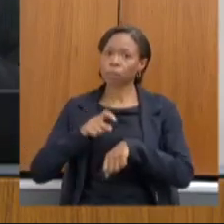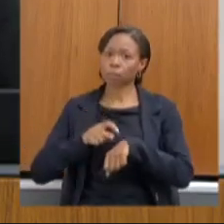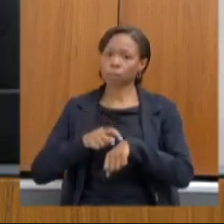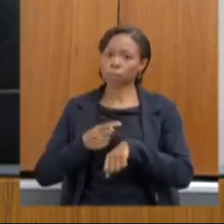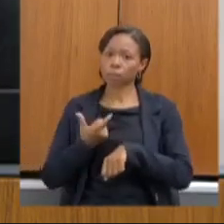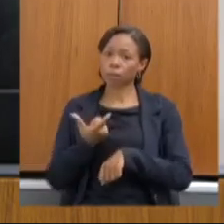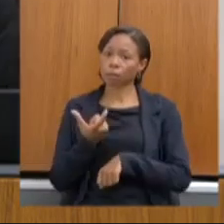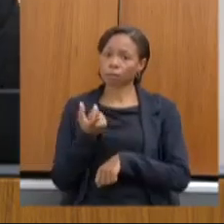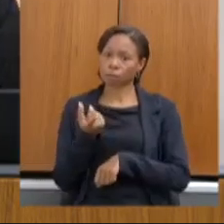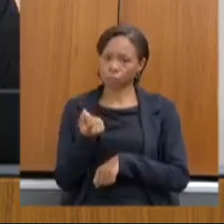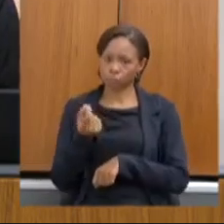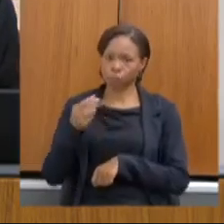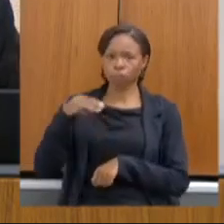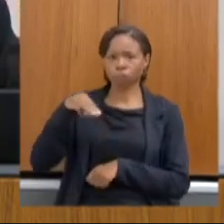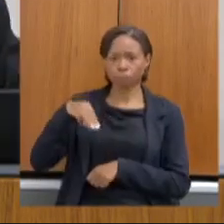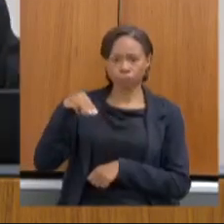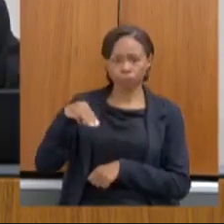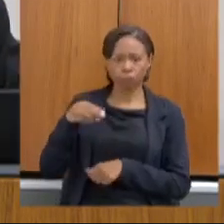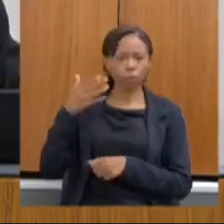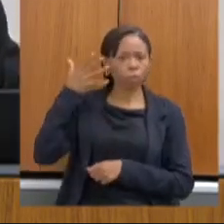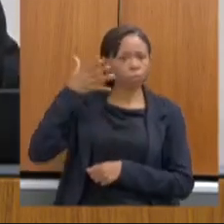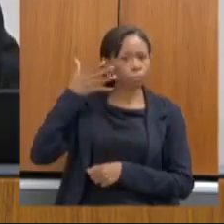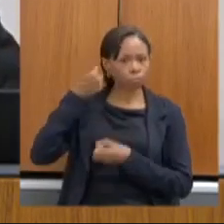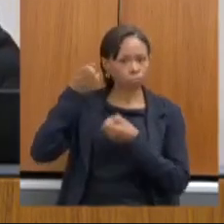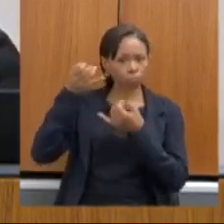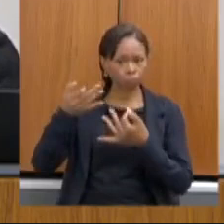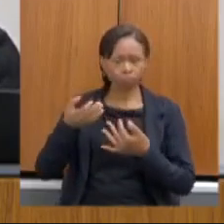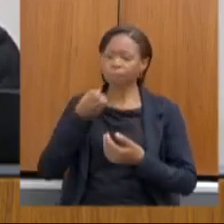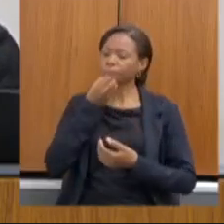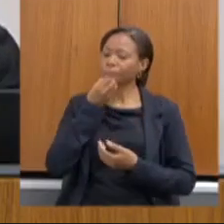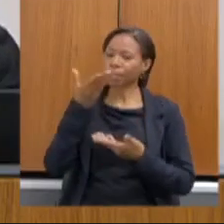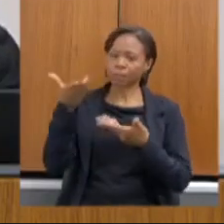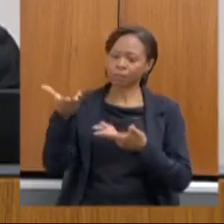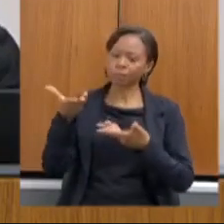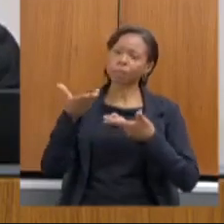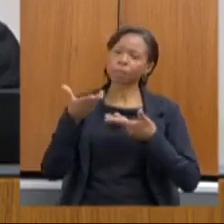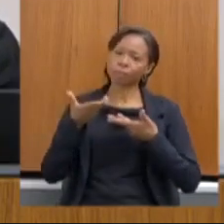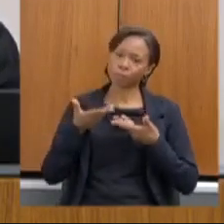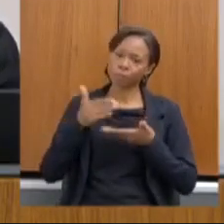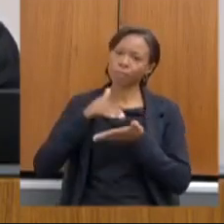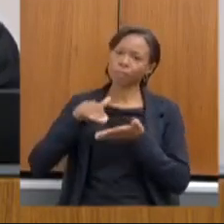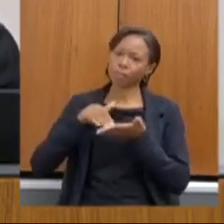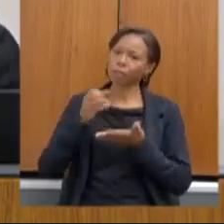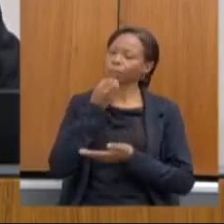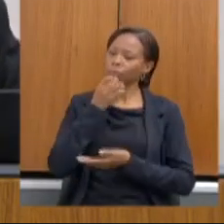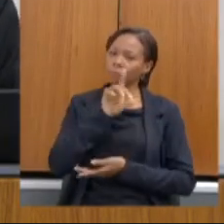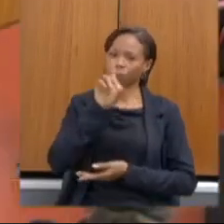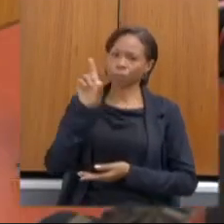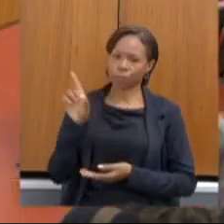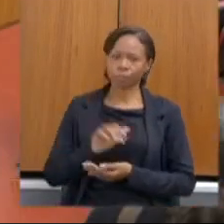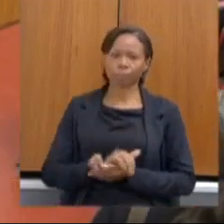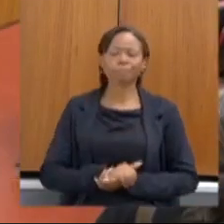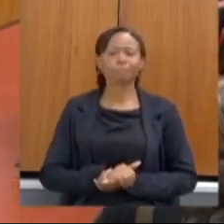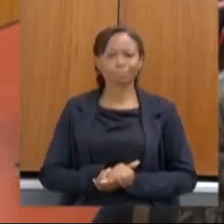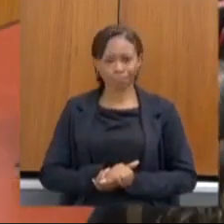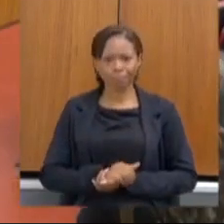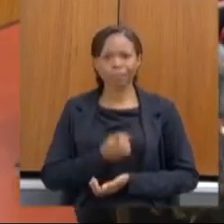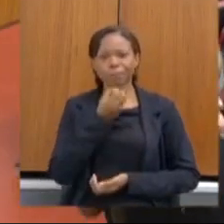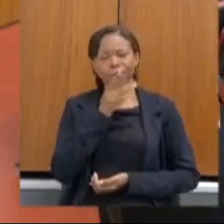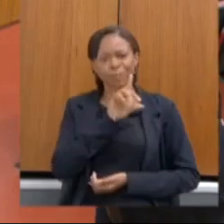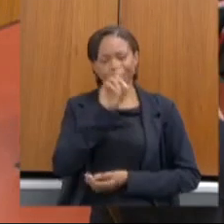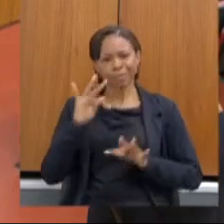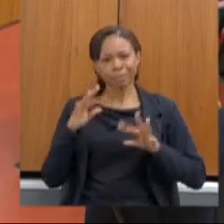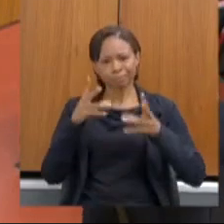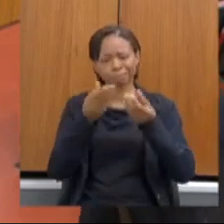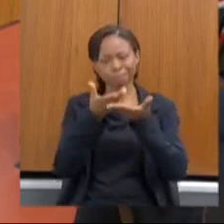20 minutos para sua exposição seja muito bem-vindo secretário um bom dia para o Senhor Bom dia a todos